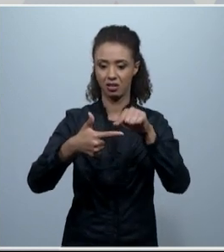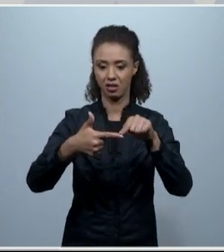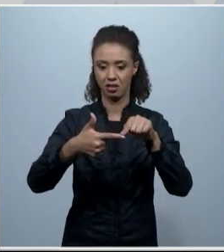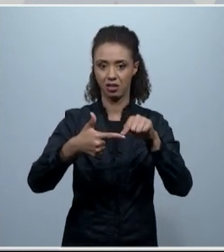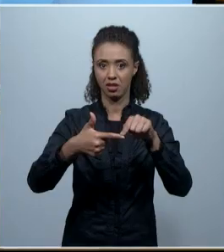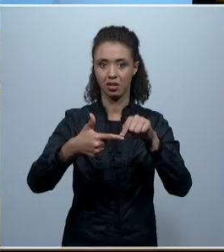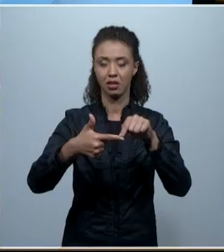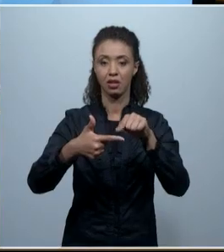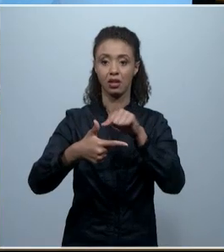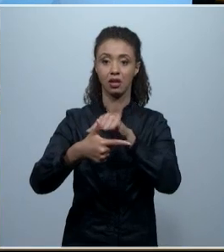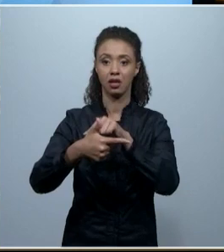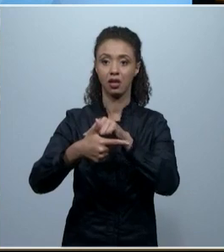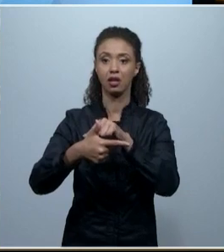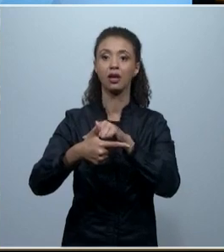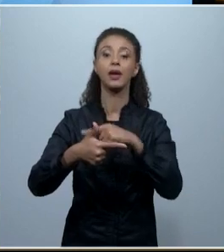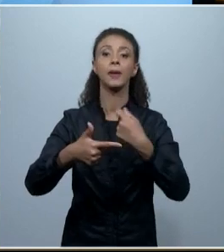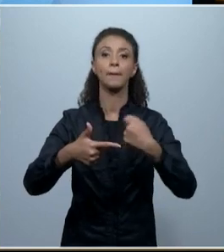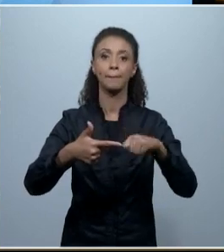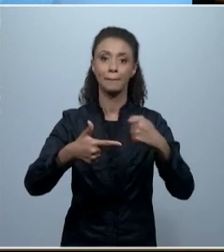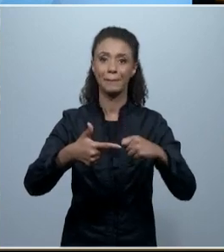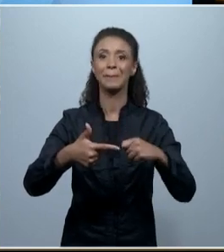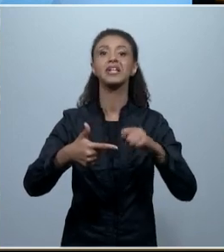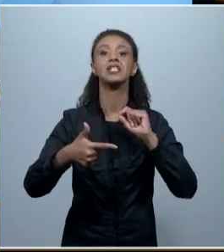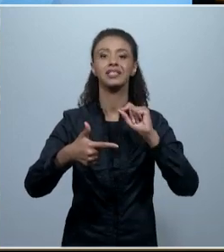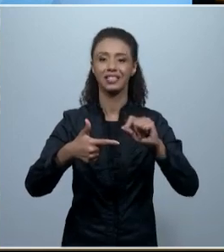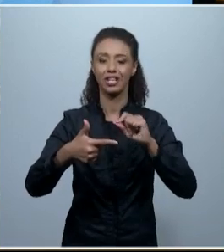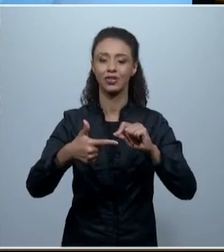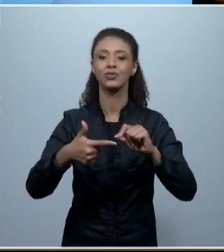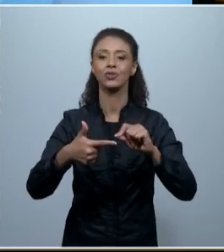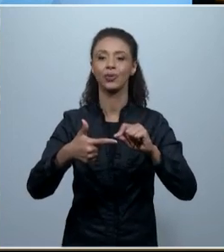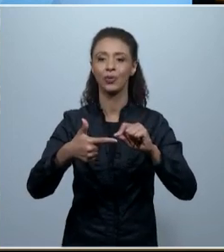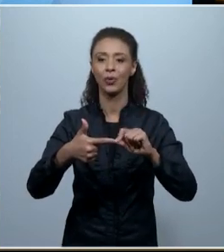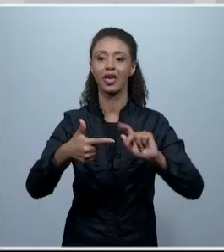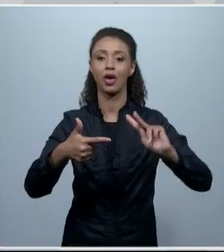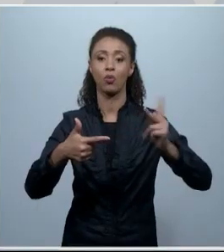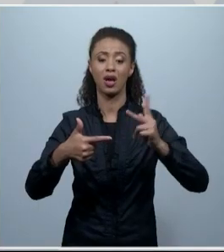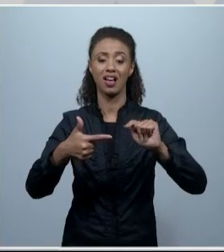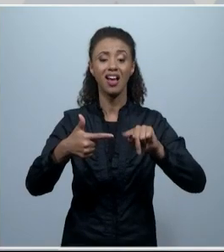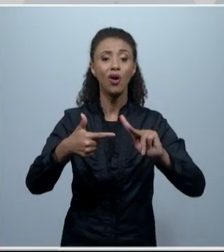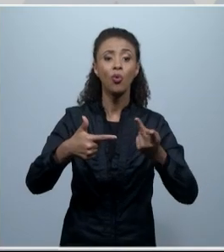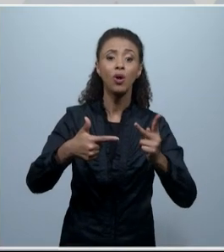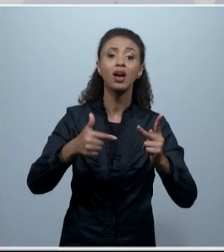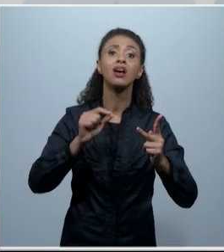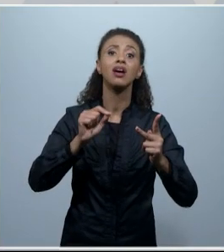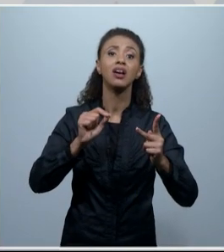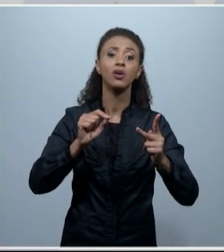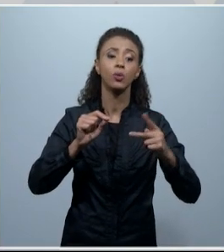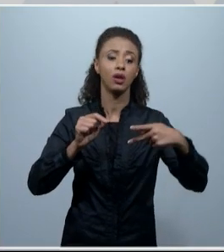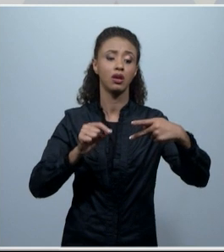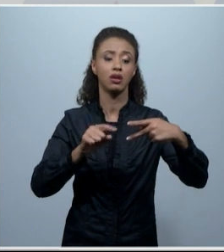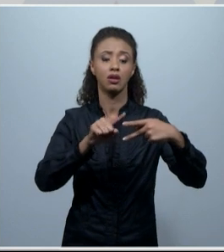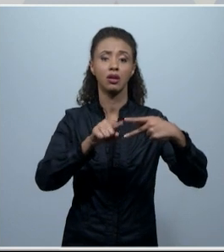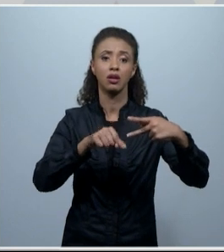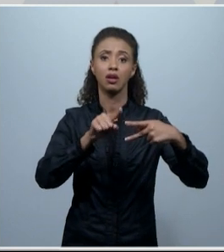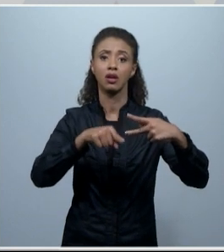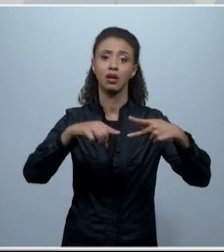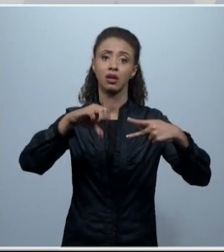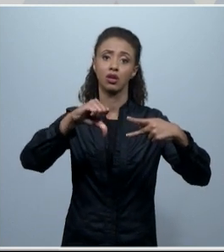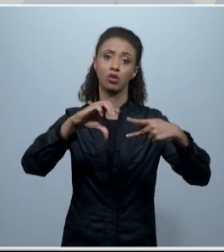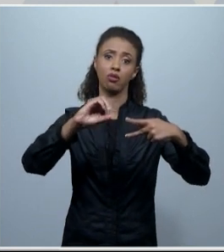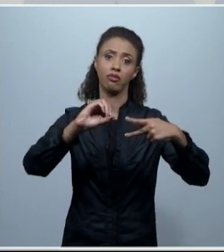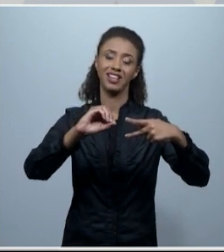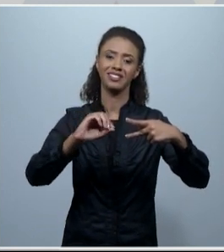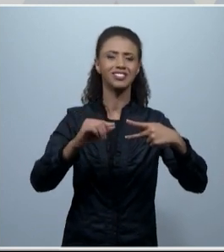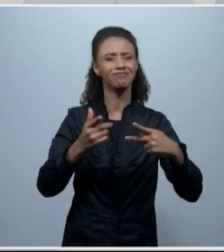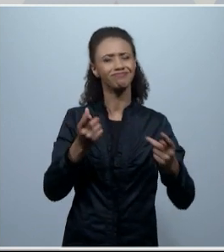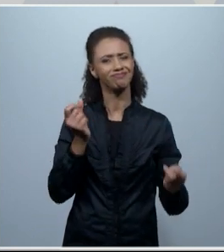do triângulo b h só queixando por hipótese vale 90 graus é certo isso é uma contradição na pessoa você não